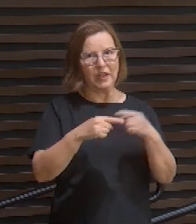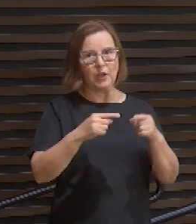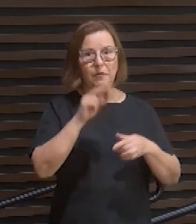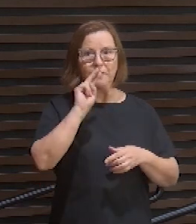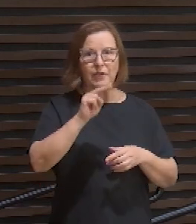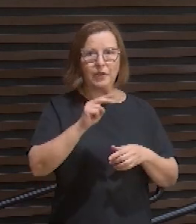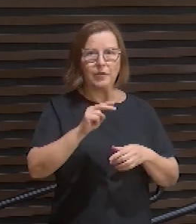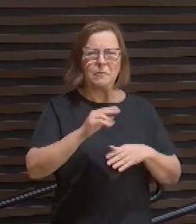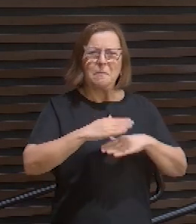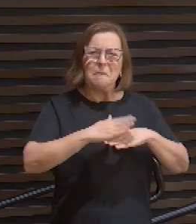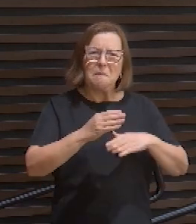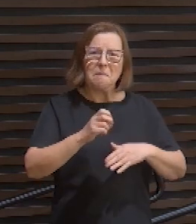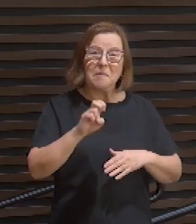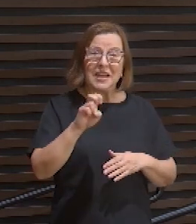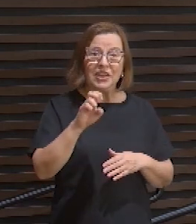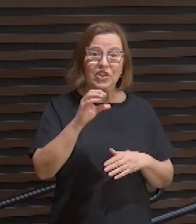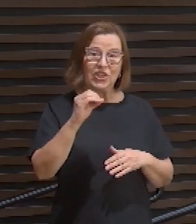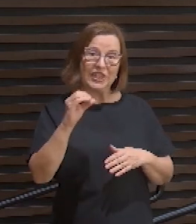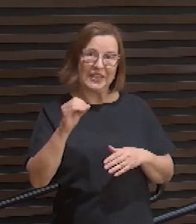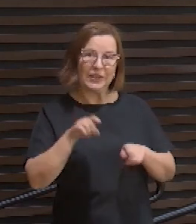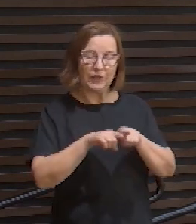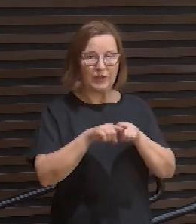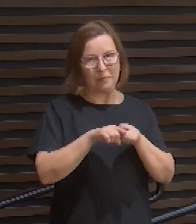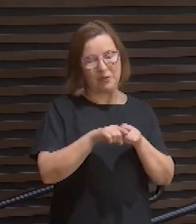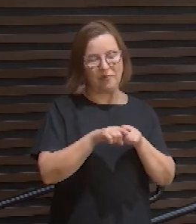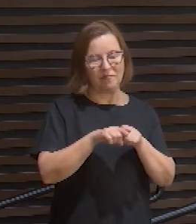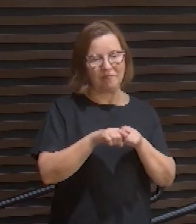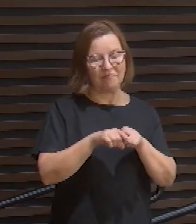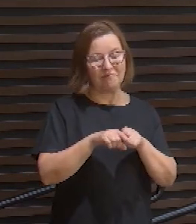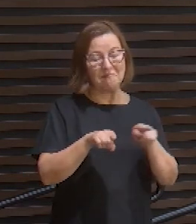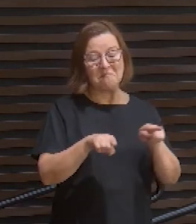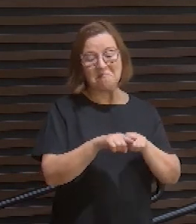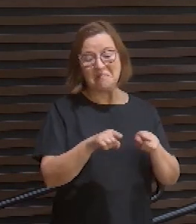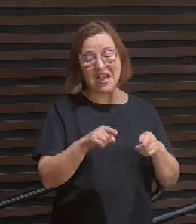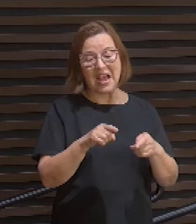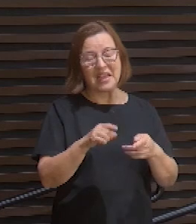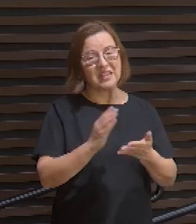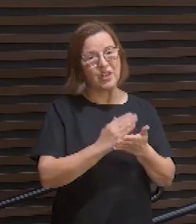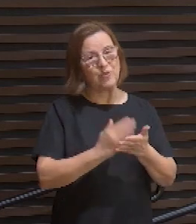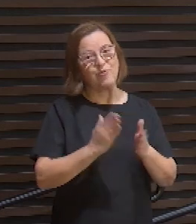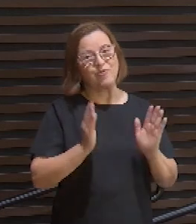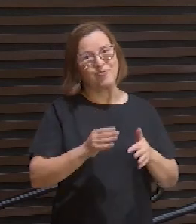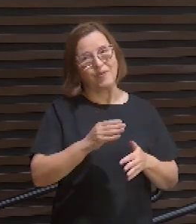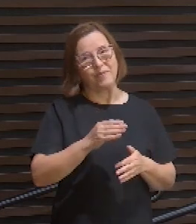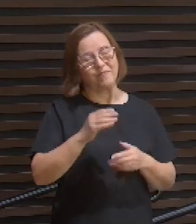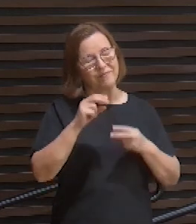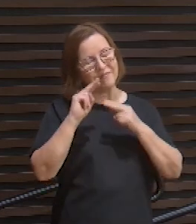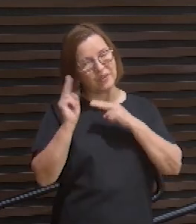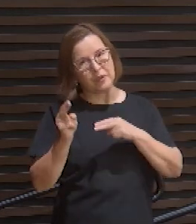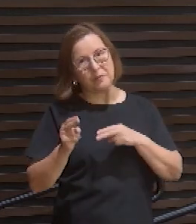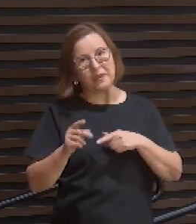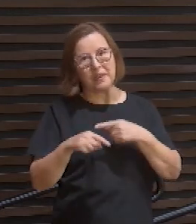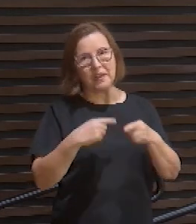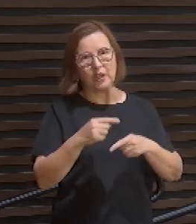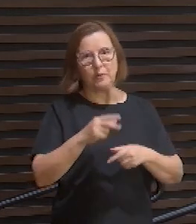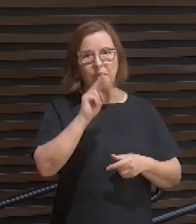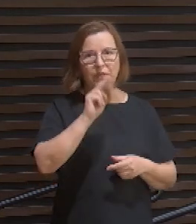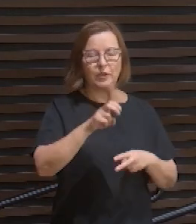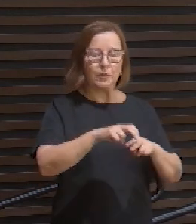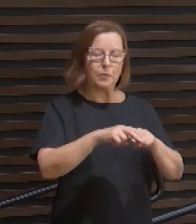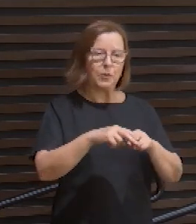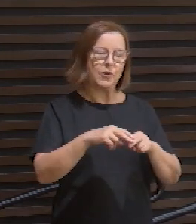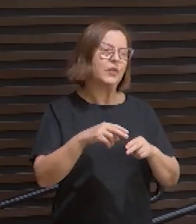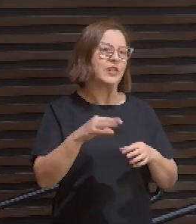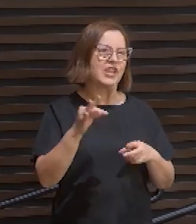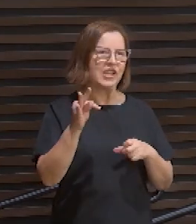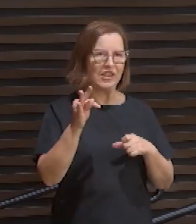até agora, porém alguns já dormem. Depois foi visto por Tiago, mais tarde por todos os apóstolos, e